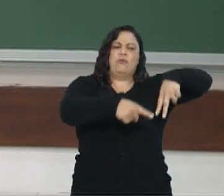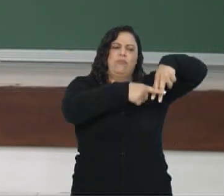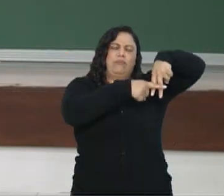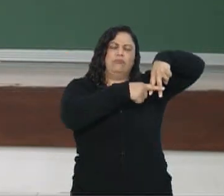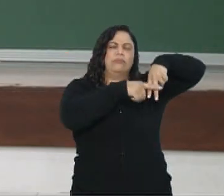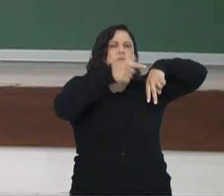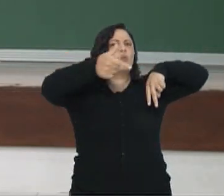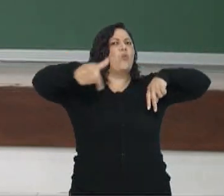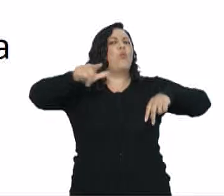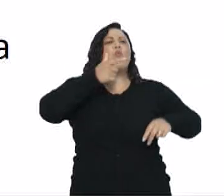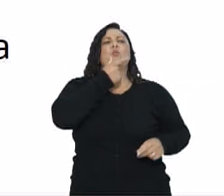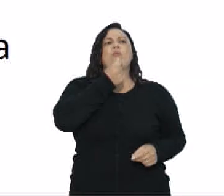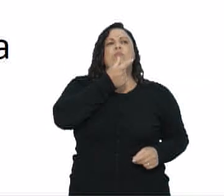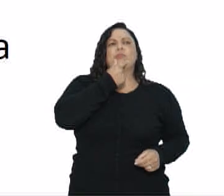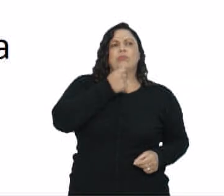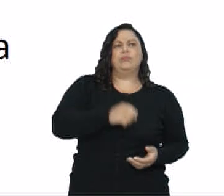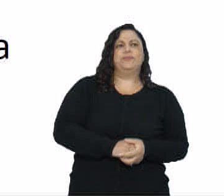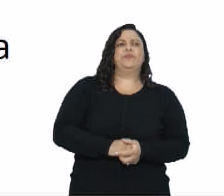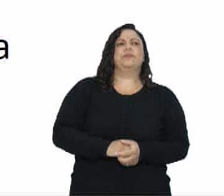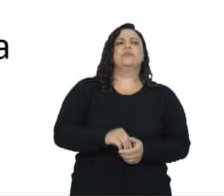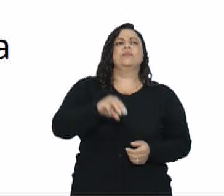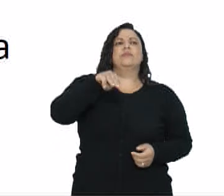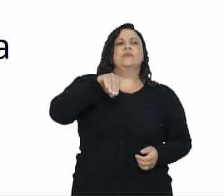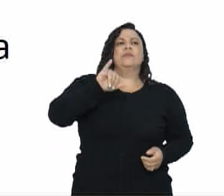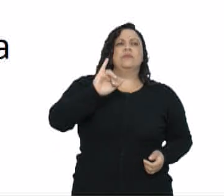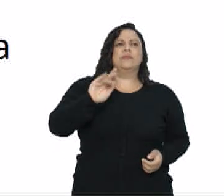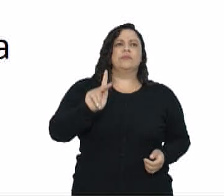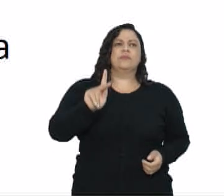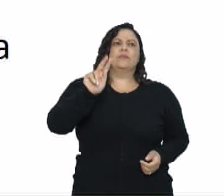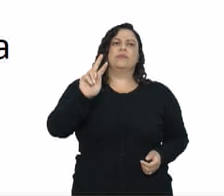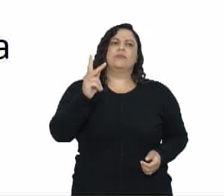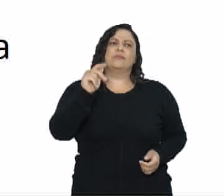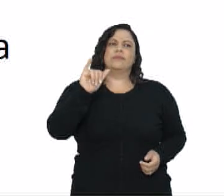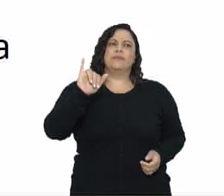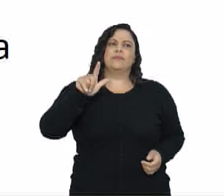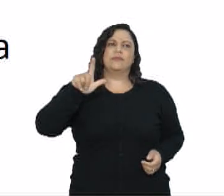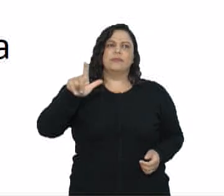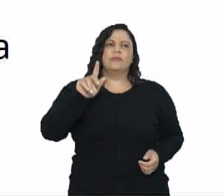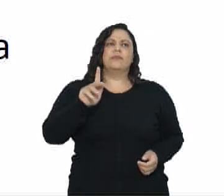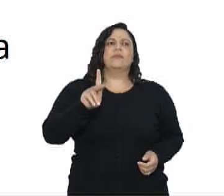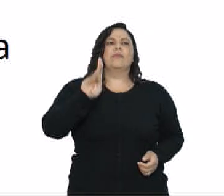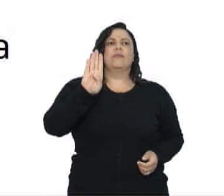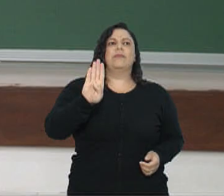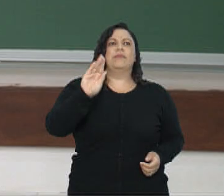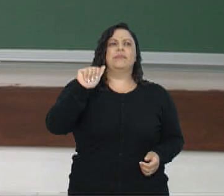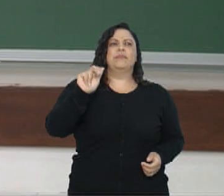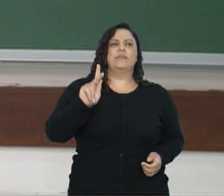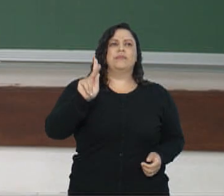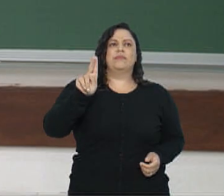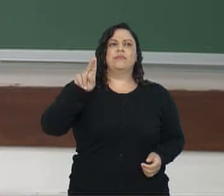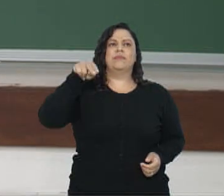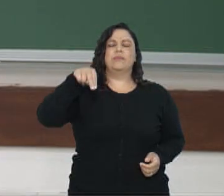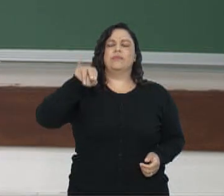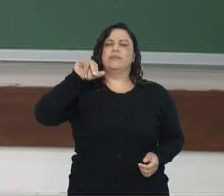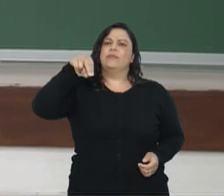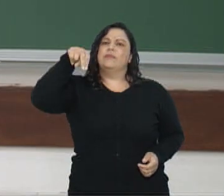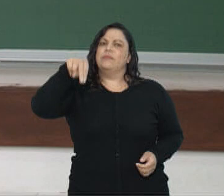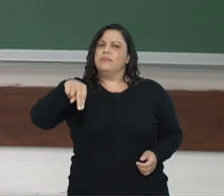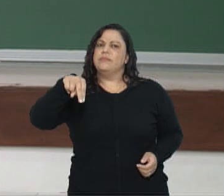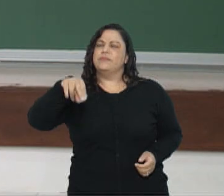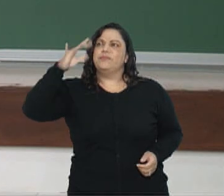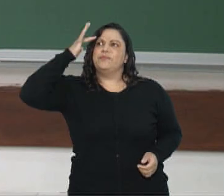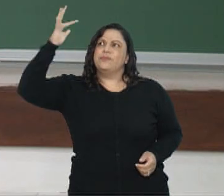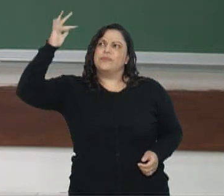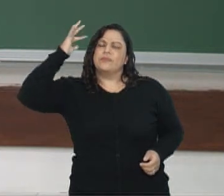outro carinha, que é Mikhail Bakunin. O Bakunin, ele vai ser o teórico que vai criar o Manifesto Anarquista. Qual